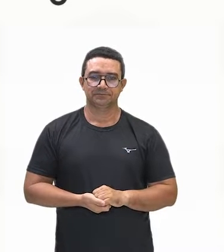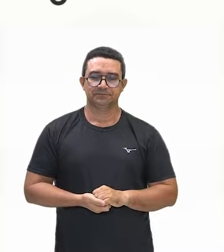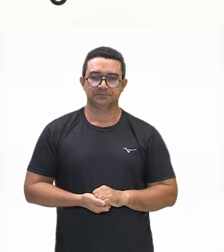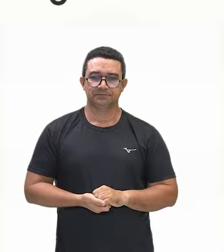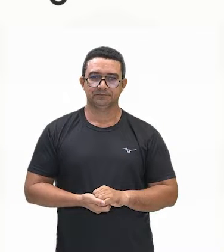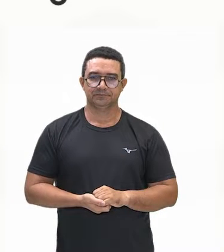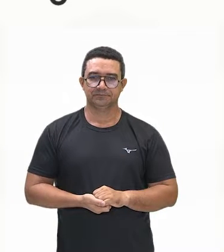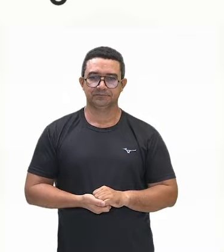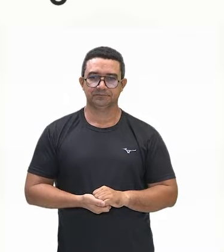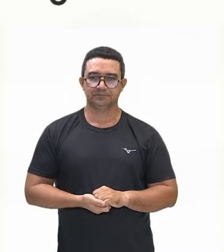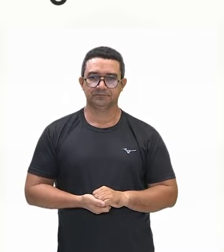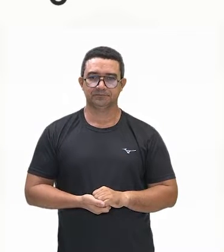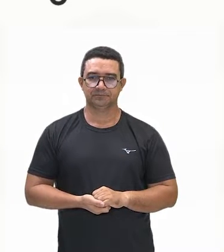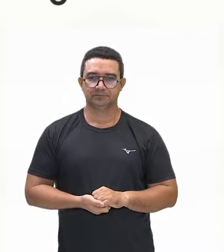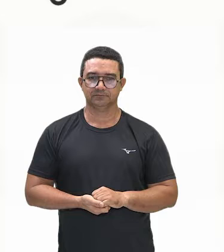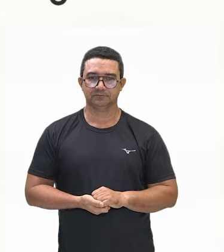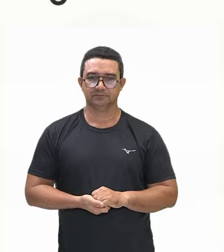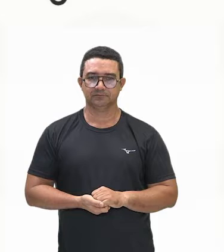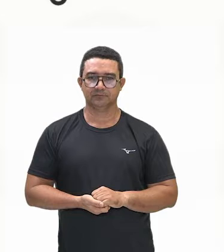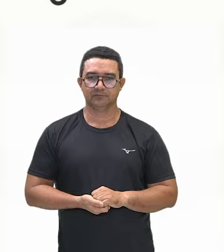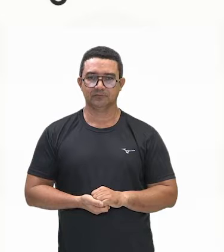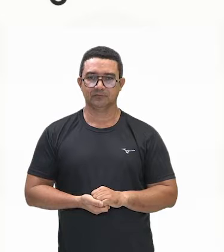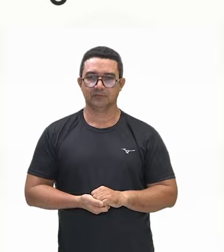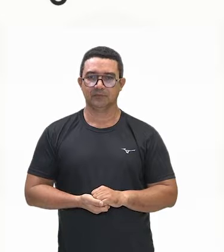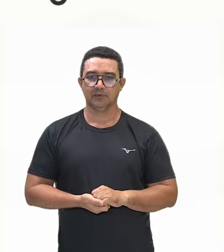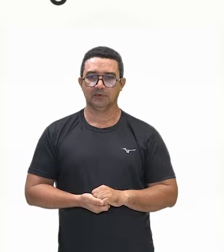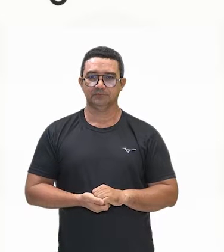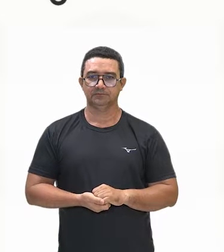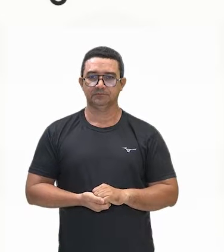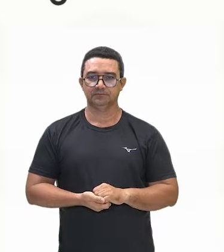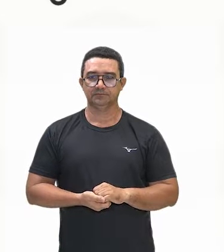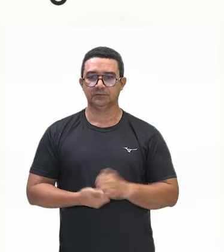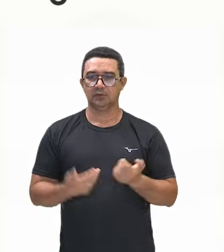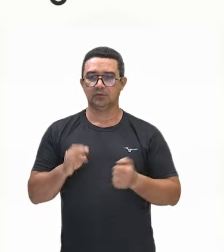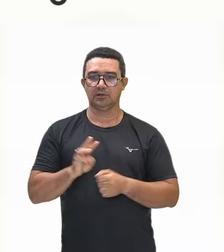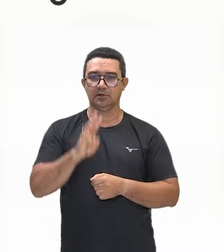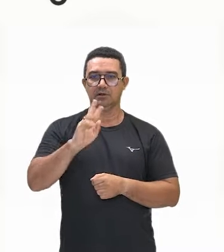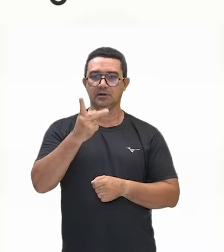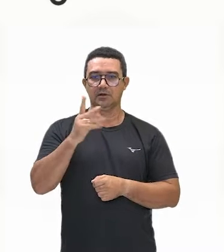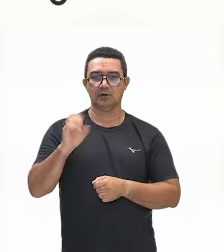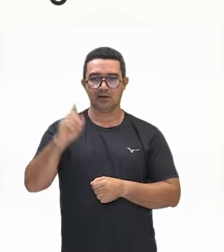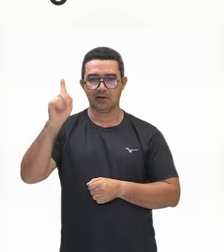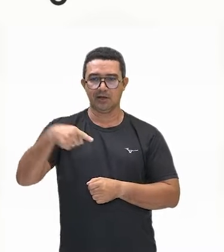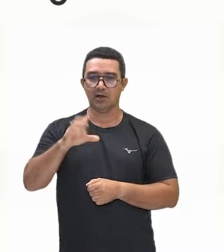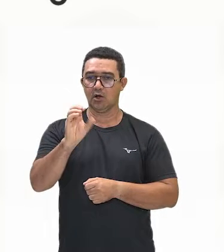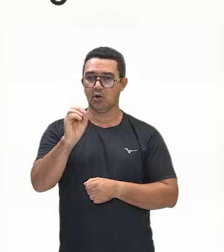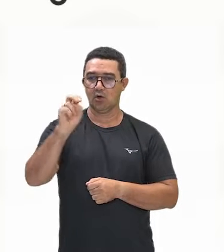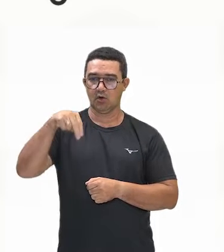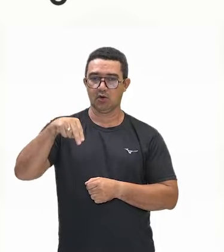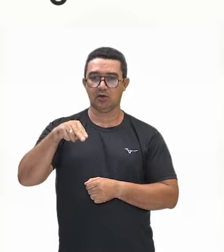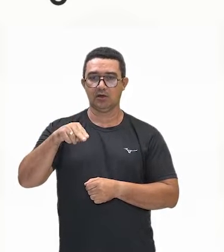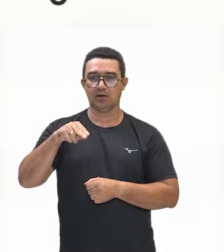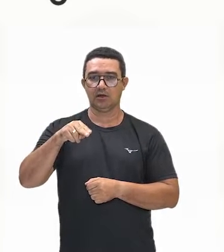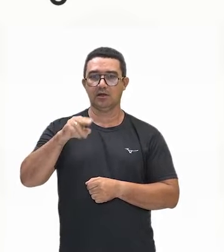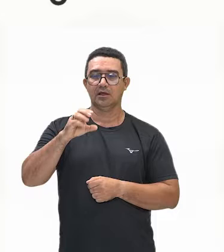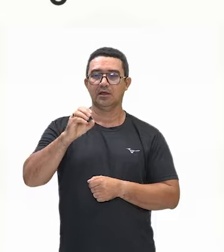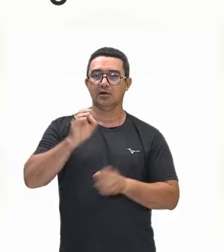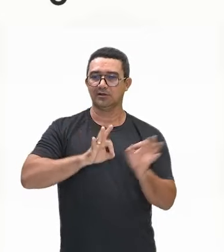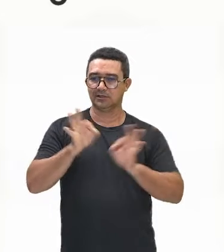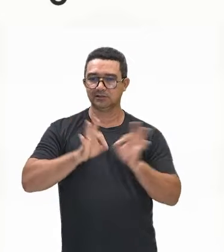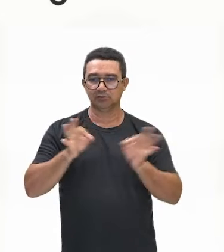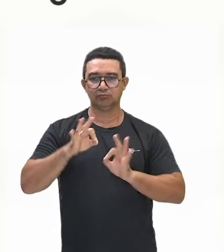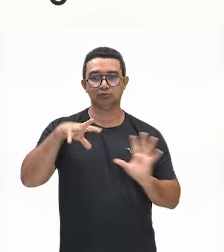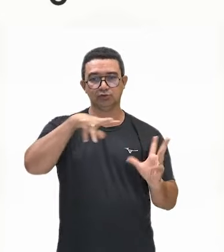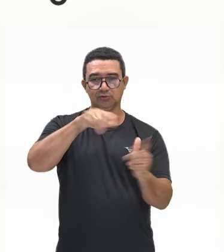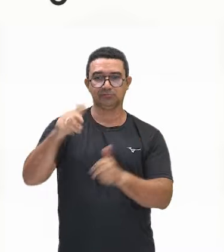Organização das Nações Unidas que trata aí da saúde, A abreviação WHO, então, é relacionada à saúde, um órgão aí